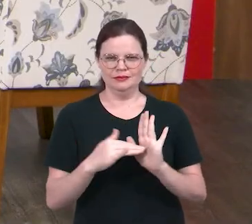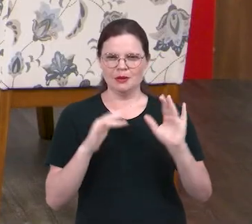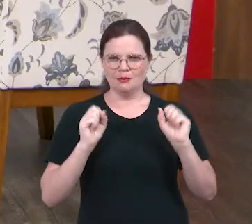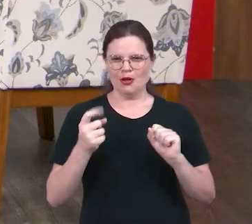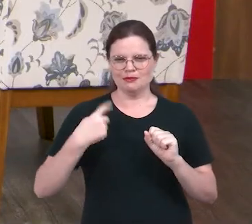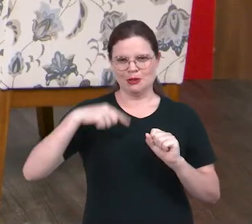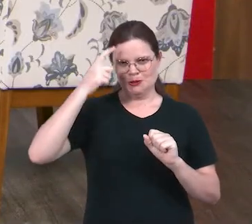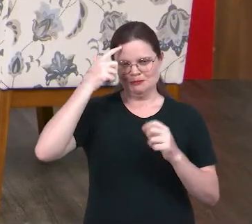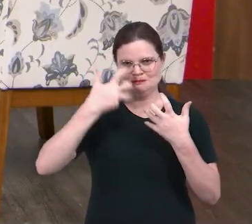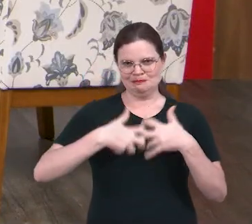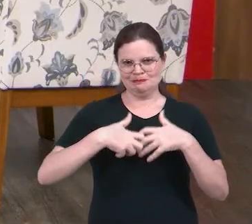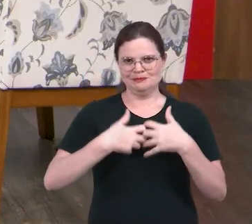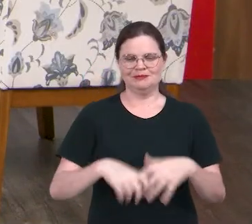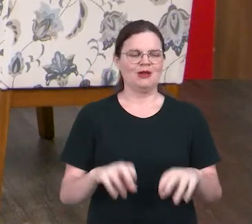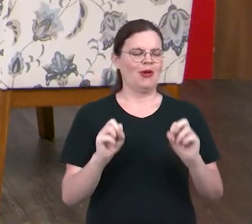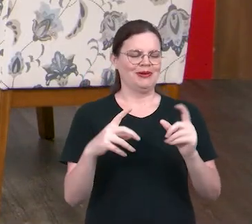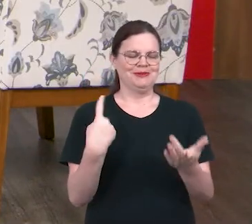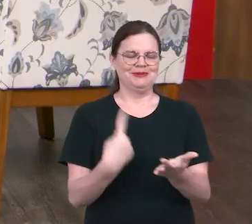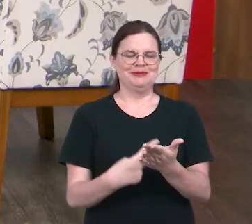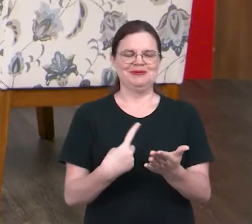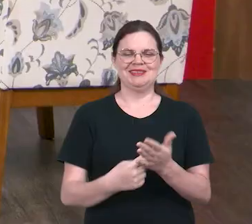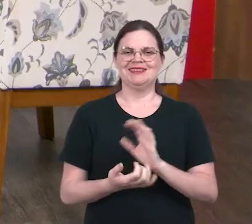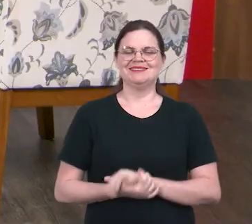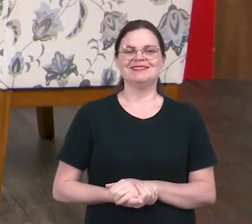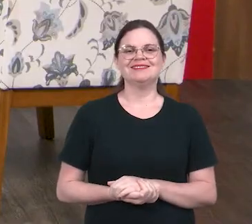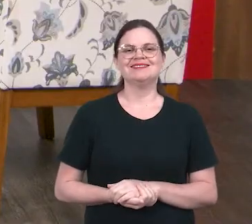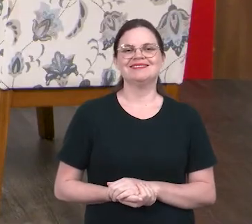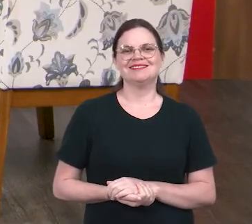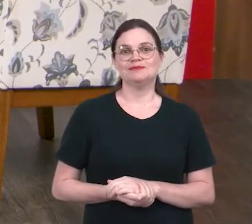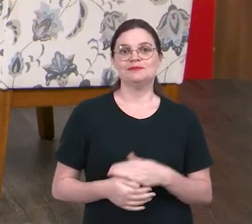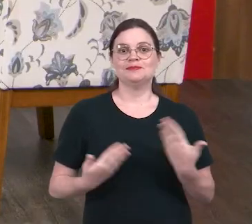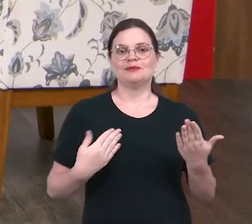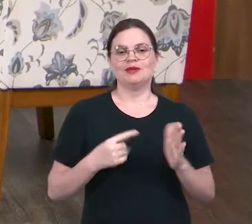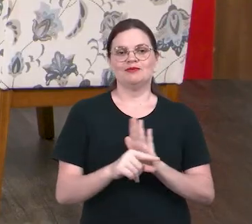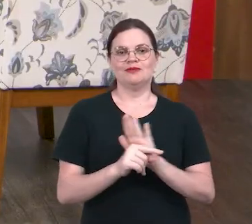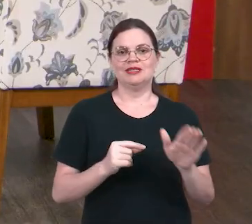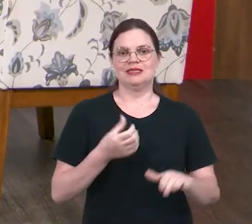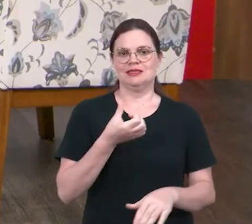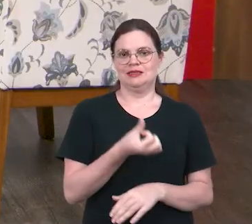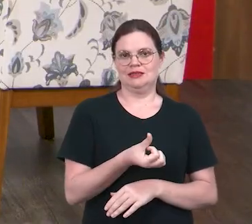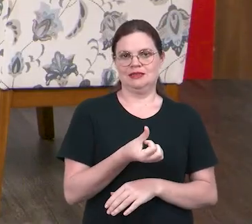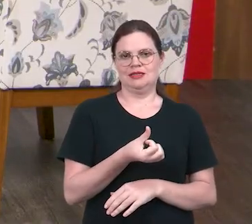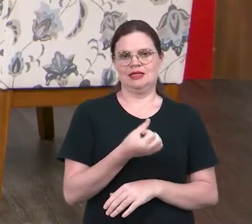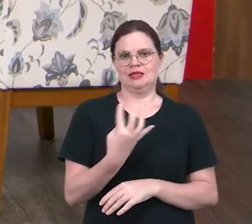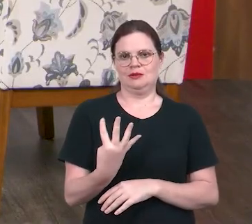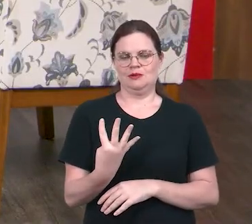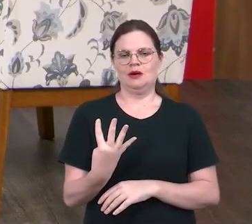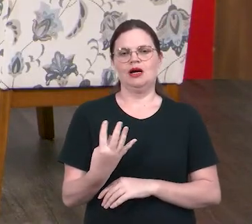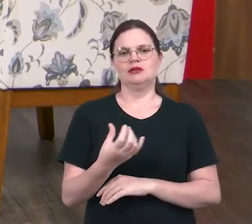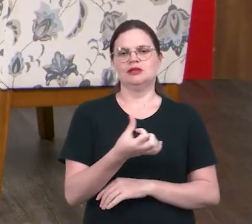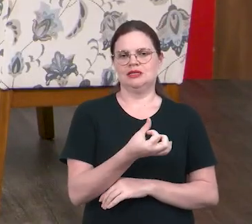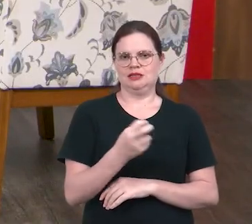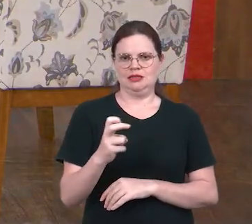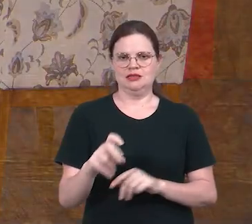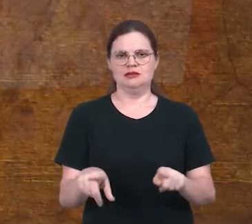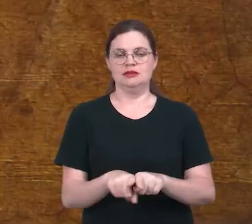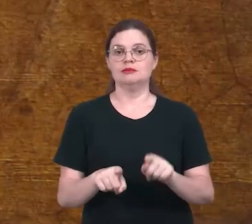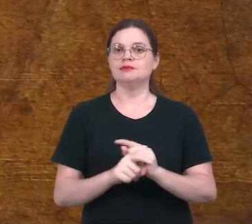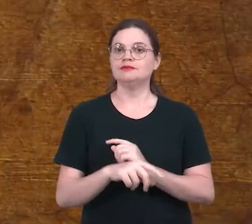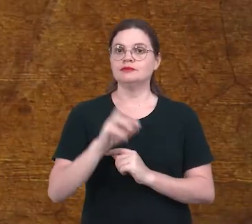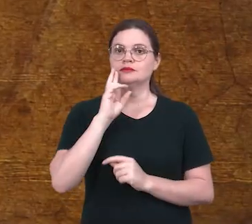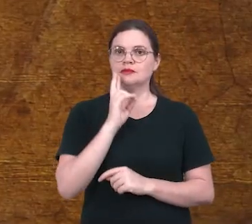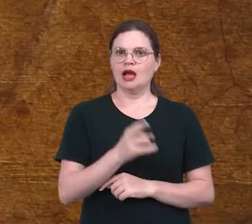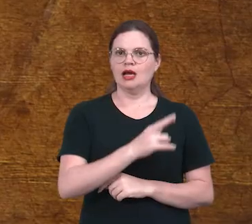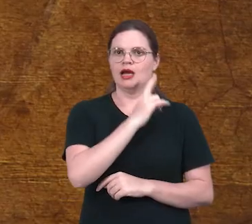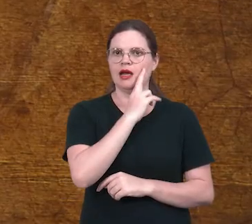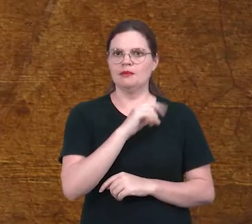para a gente pensar já no próximo. Vamos deixar para o próximo, só ler e deixa para o próximo. Diz assim no verso 64 e 65. Rebeca